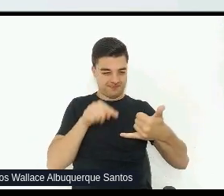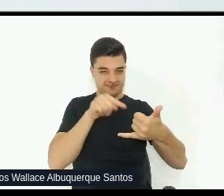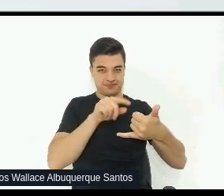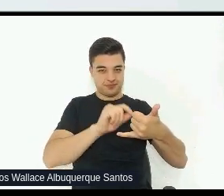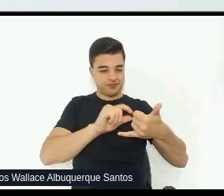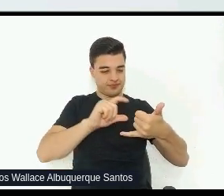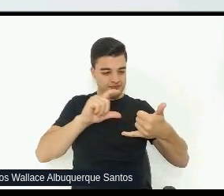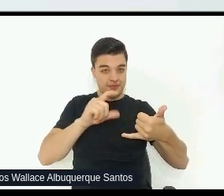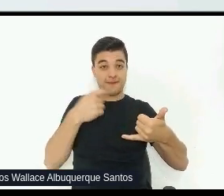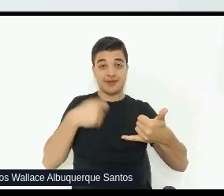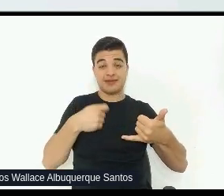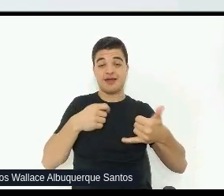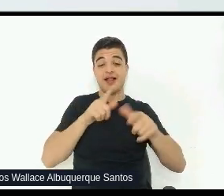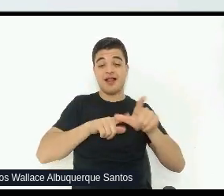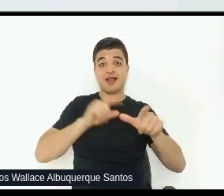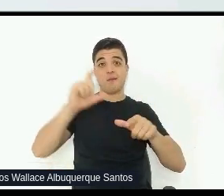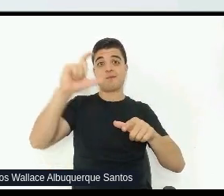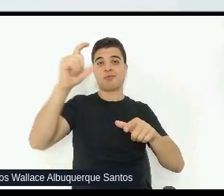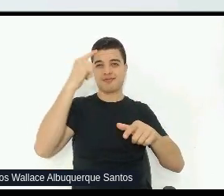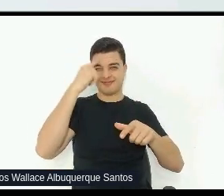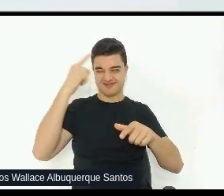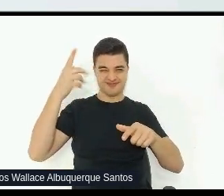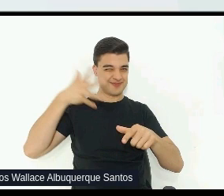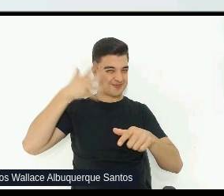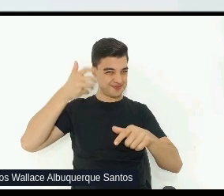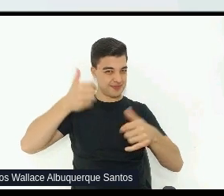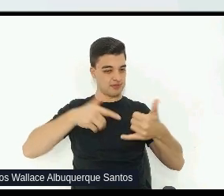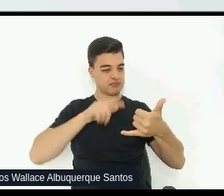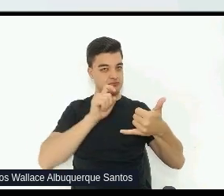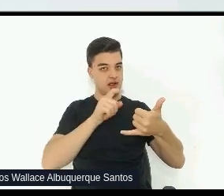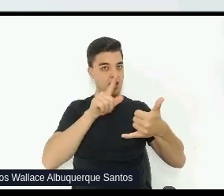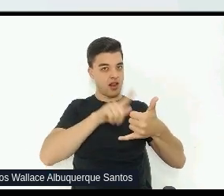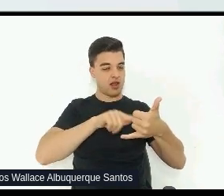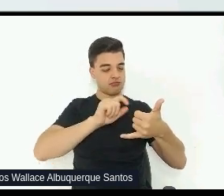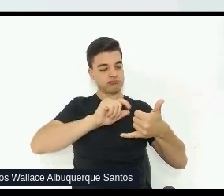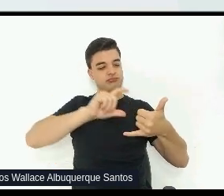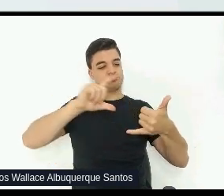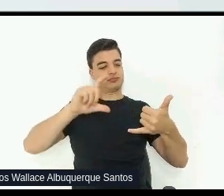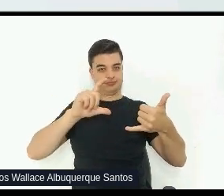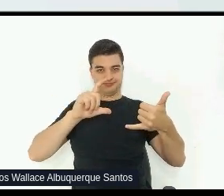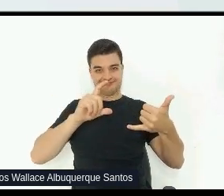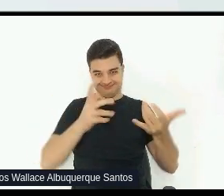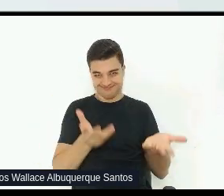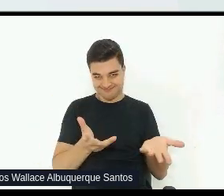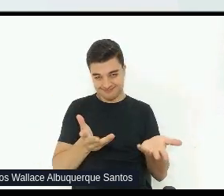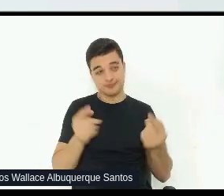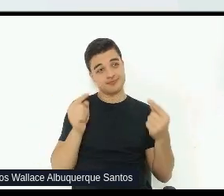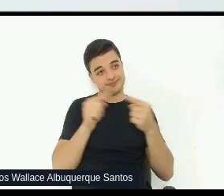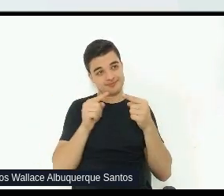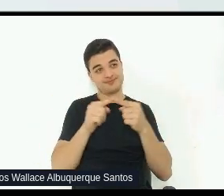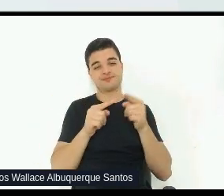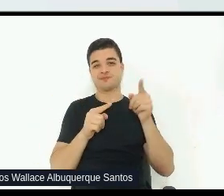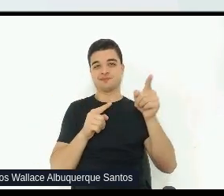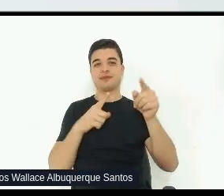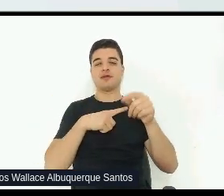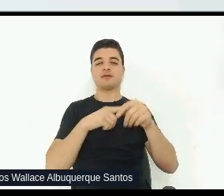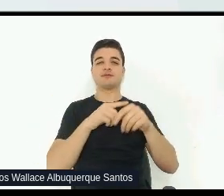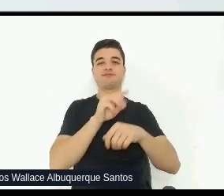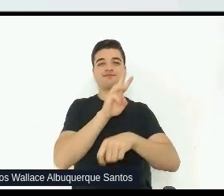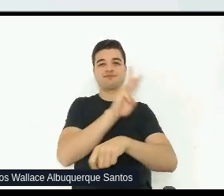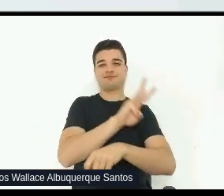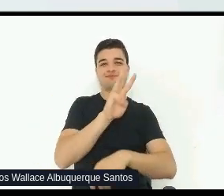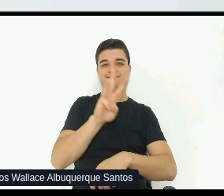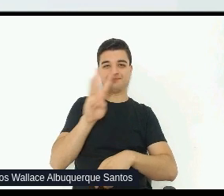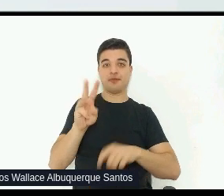porque ele não conseguia ler o que estava escrito ali. E aí eu trouxe o exemplo aqui do site da Personare, em que a gente consegue dar um zoom de